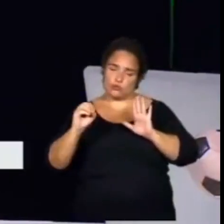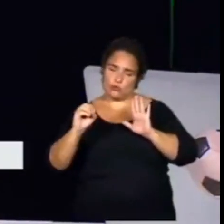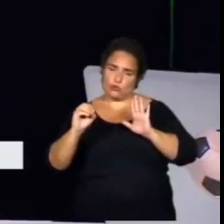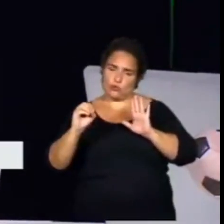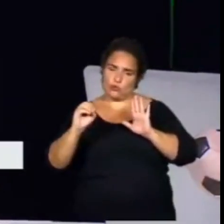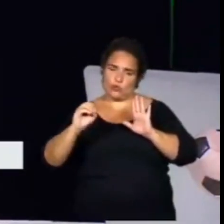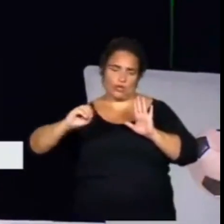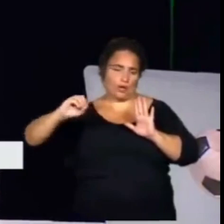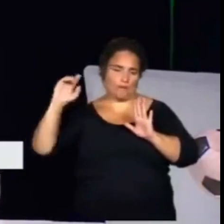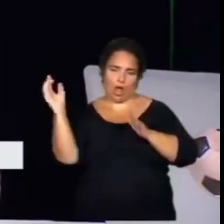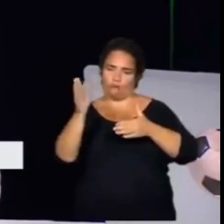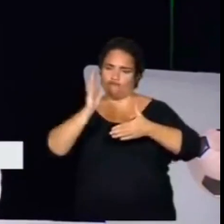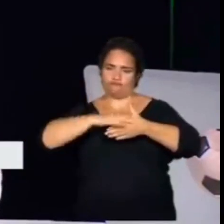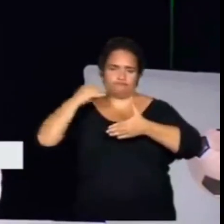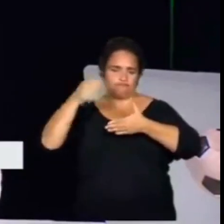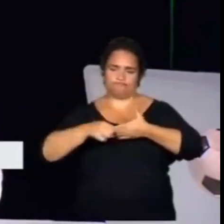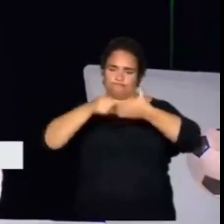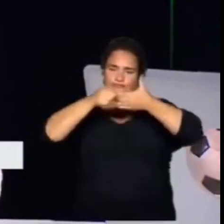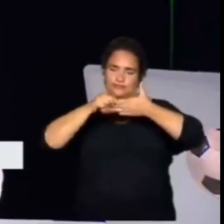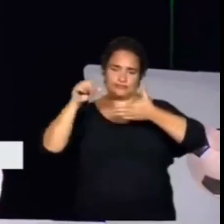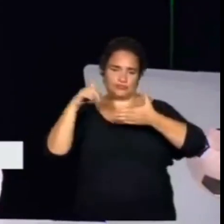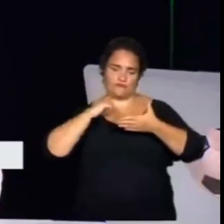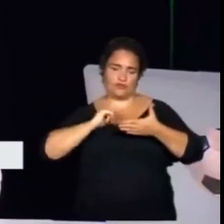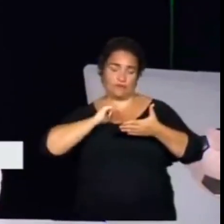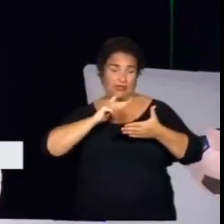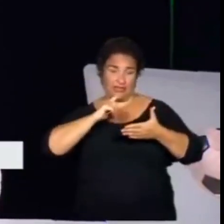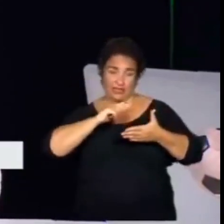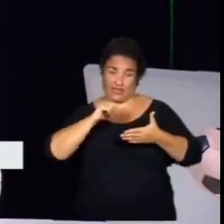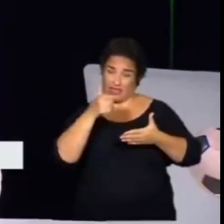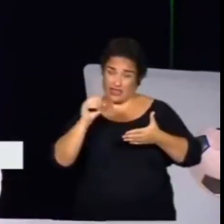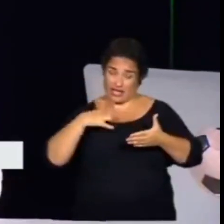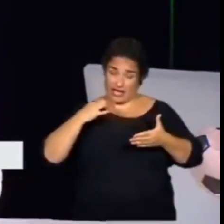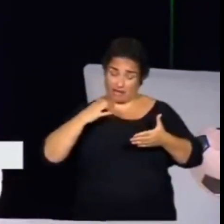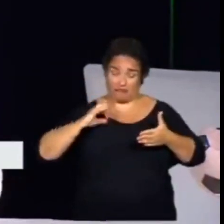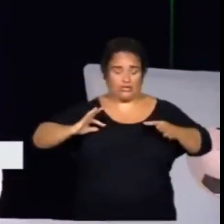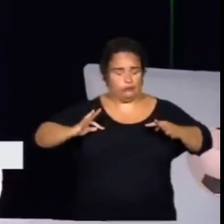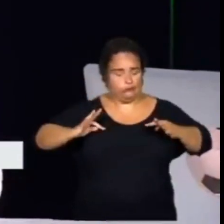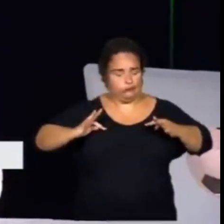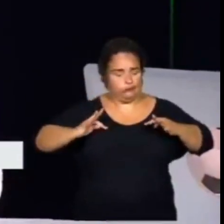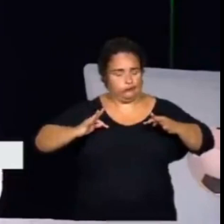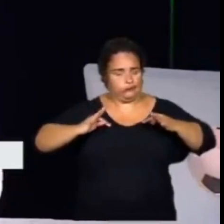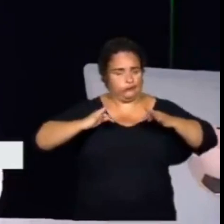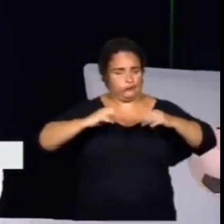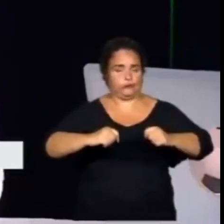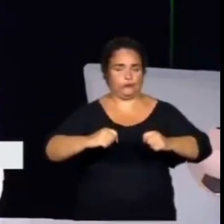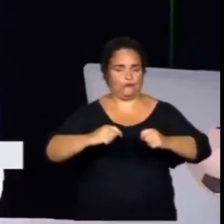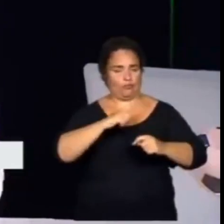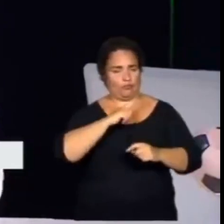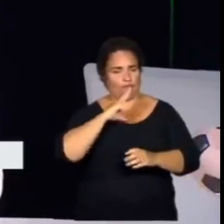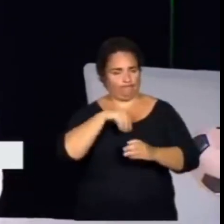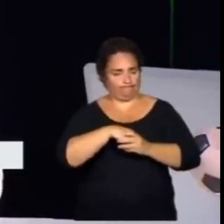que foi o maior ídolo da história do Flamengo. Com a camisa 10 vem uma série de coisas. Vem,